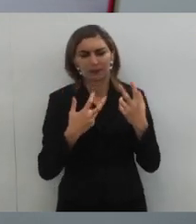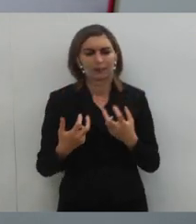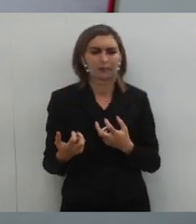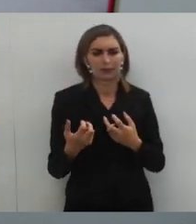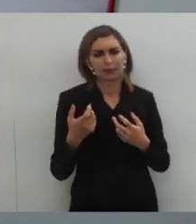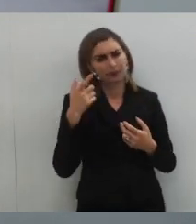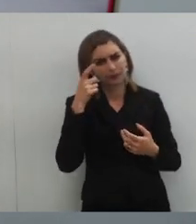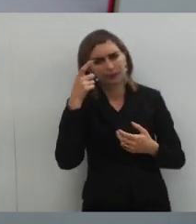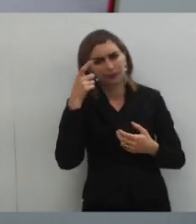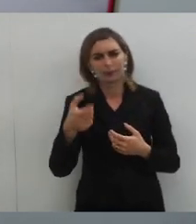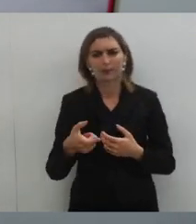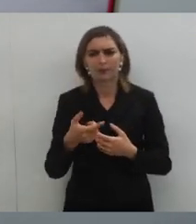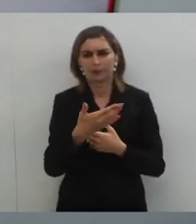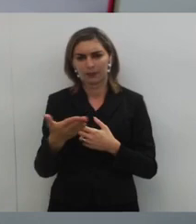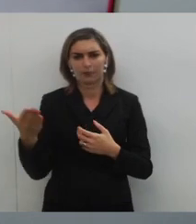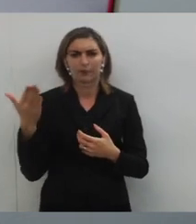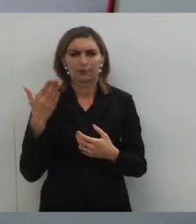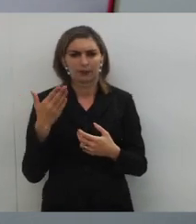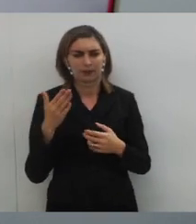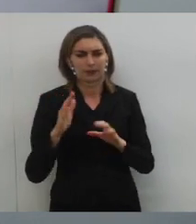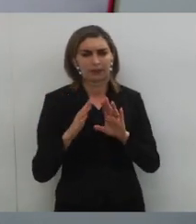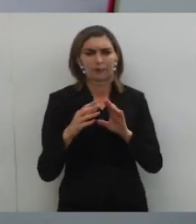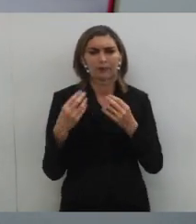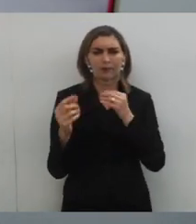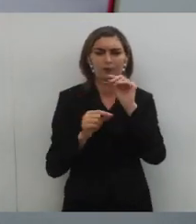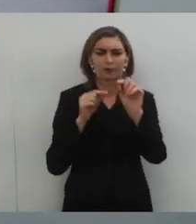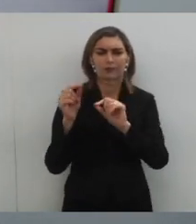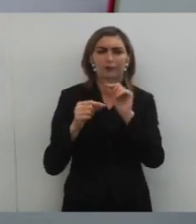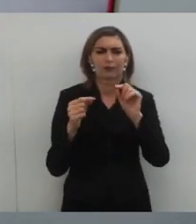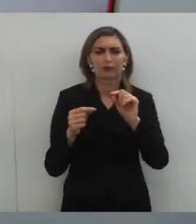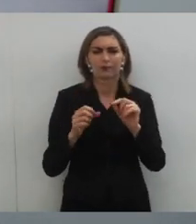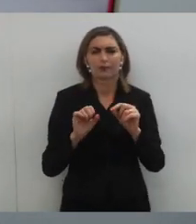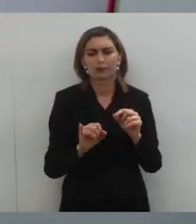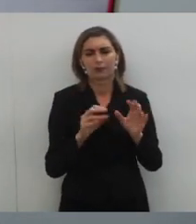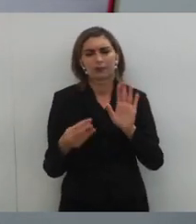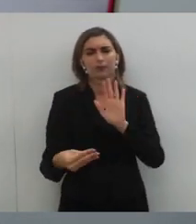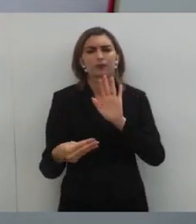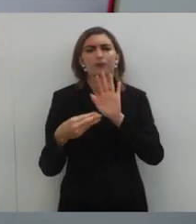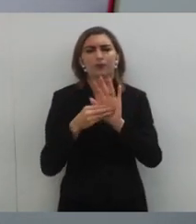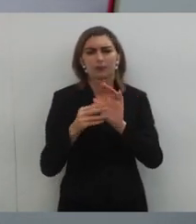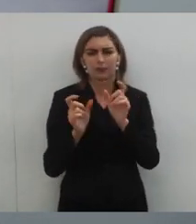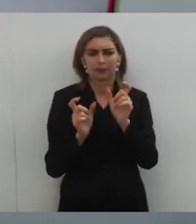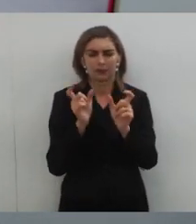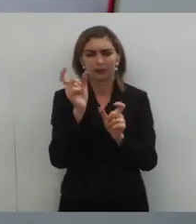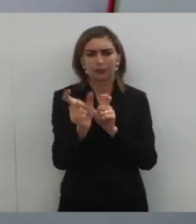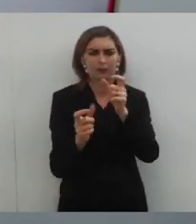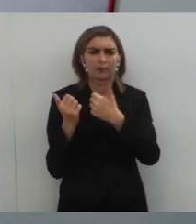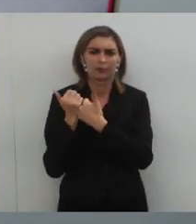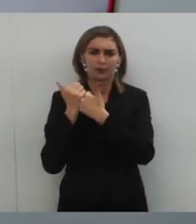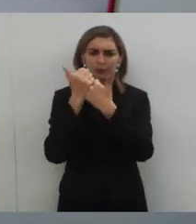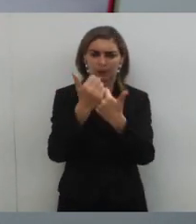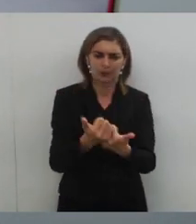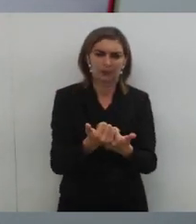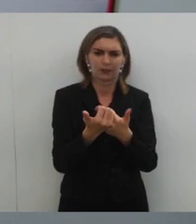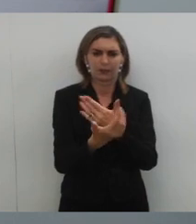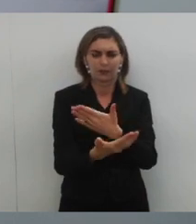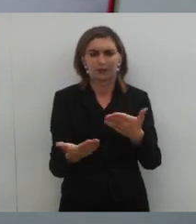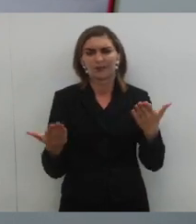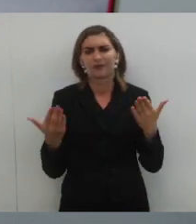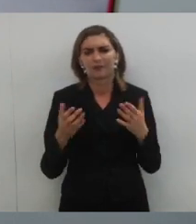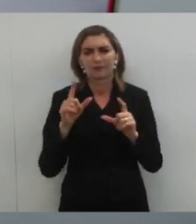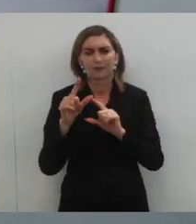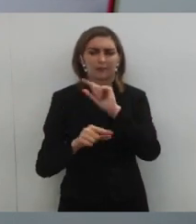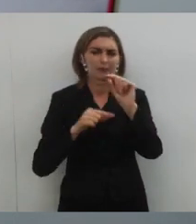a intencionalidade que está por trás ao se colocar uma palavra representando